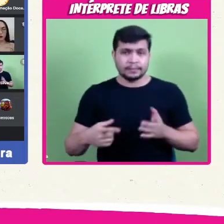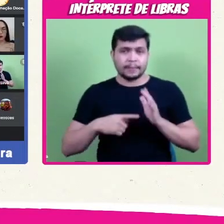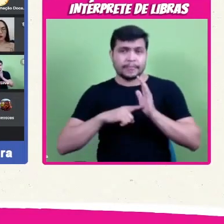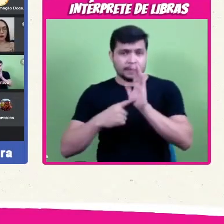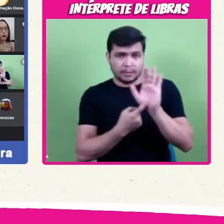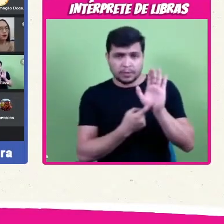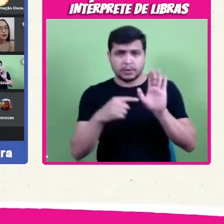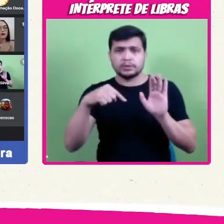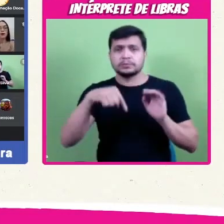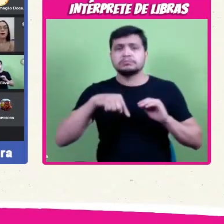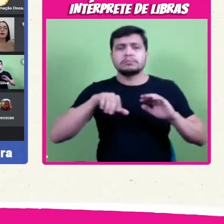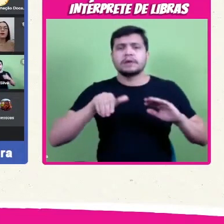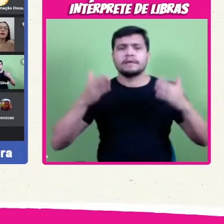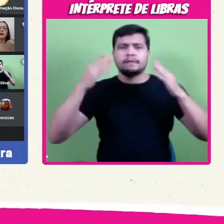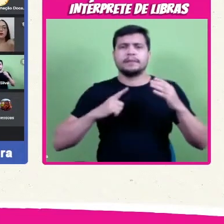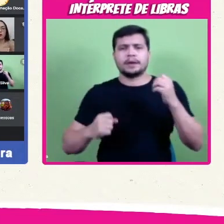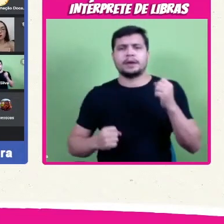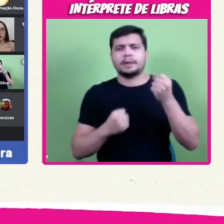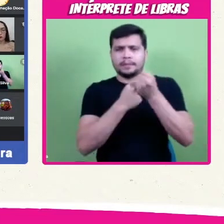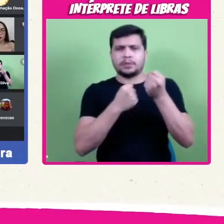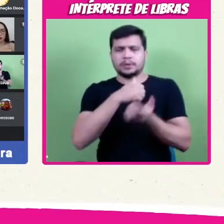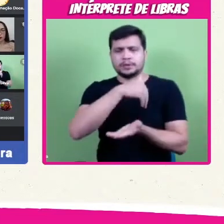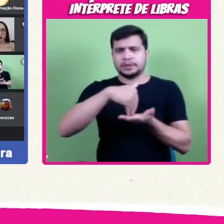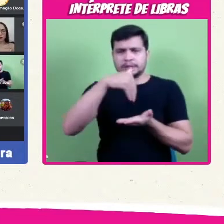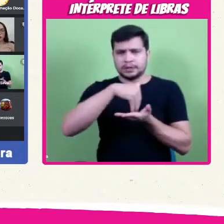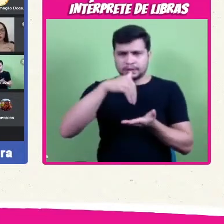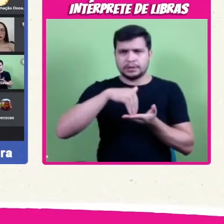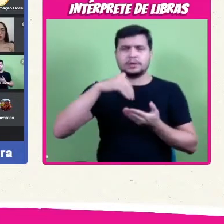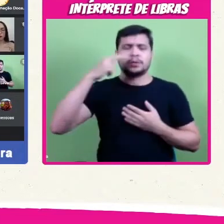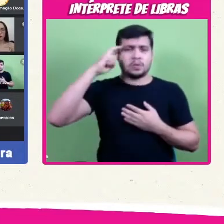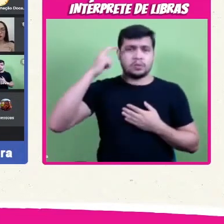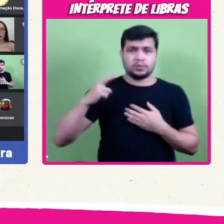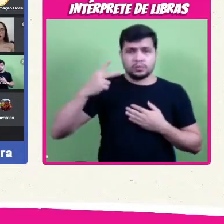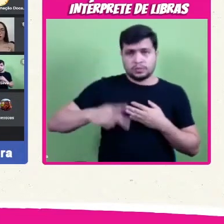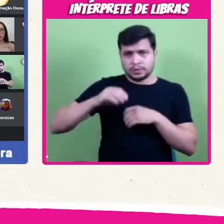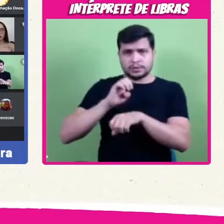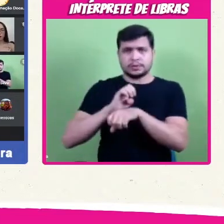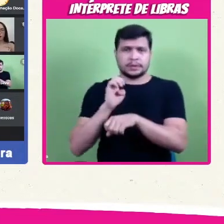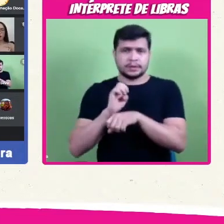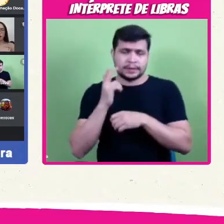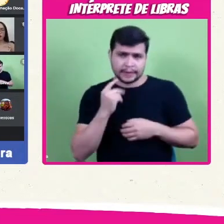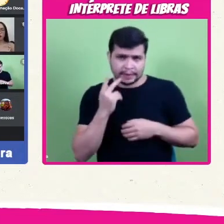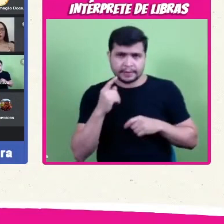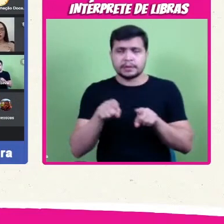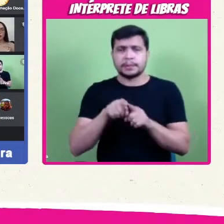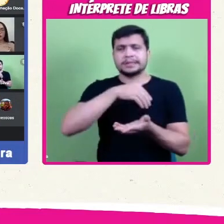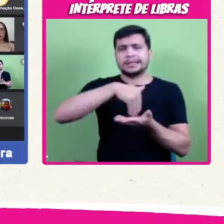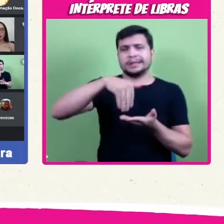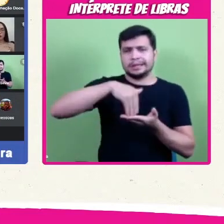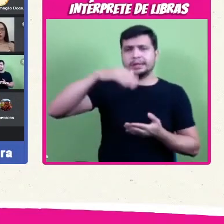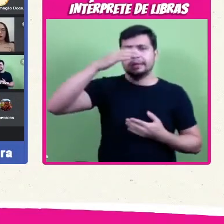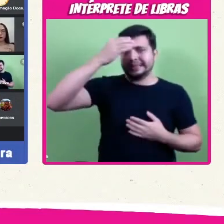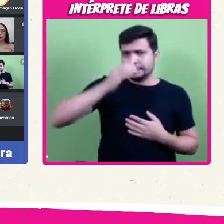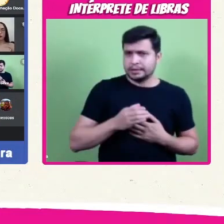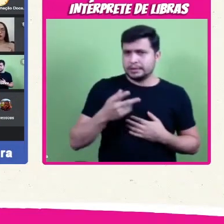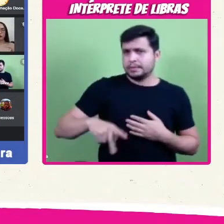da Secretaria de Cidadania, de Diversidade e Cidadania do Governo do Estado, e parceria com a Secretaria de Educação do Estado